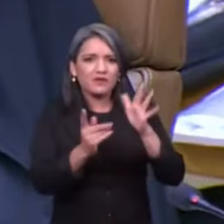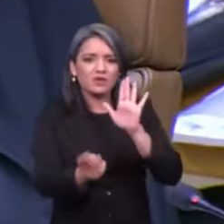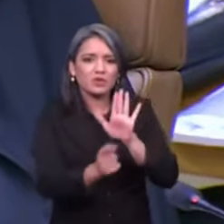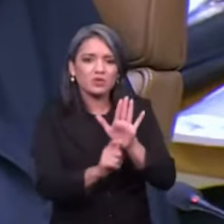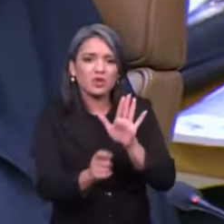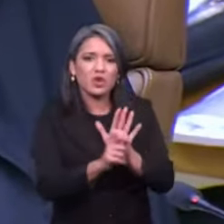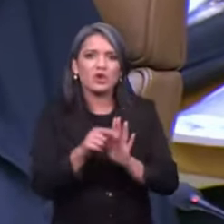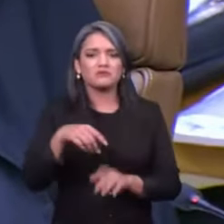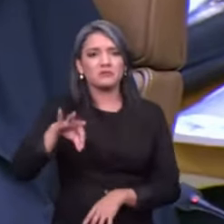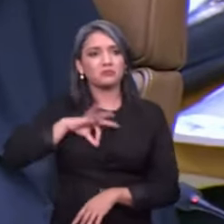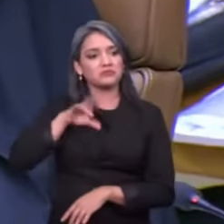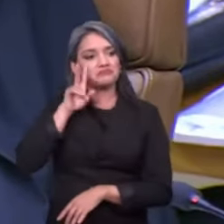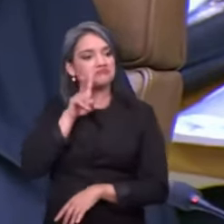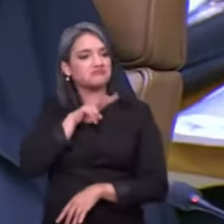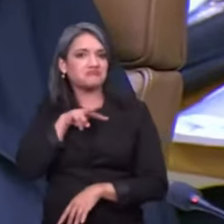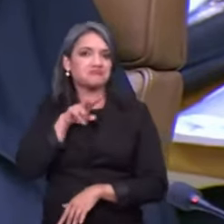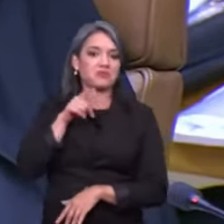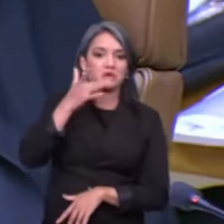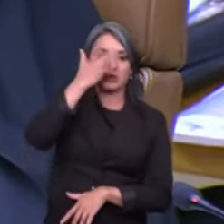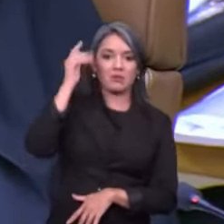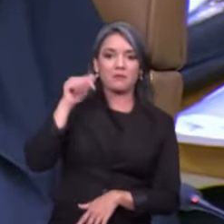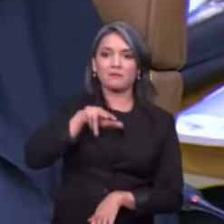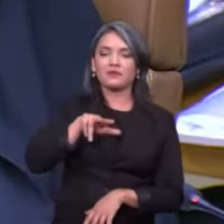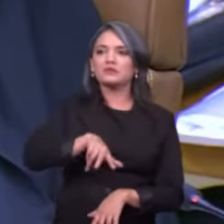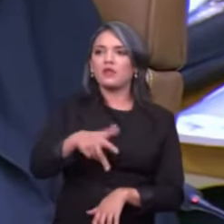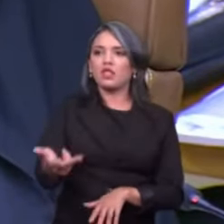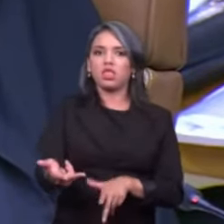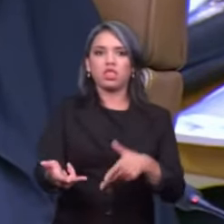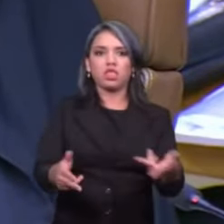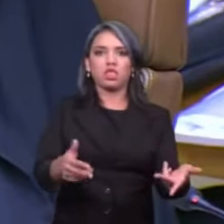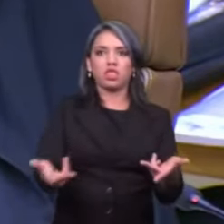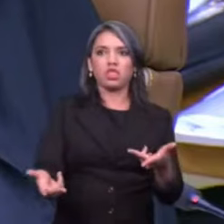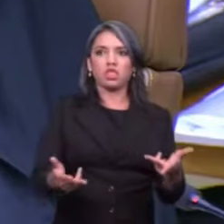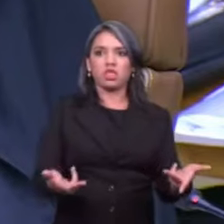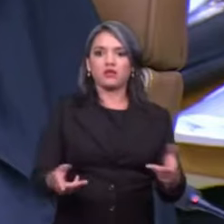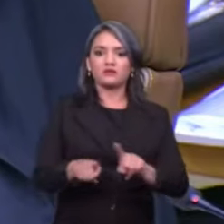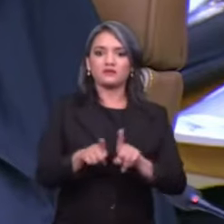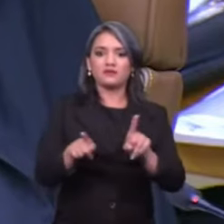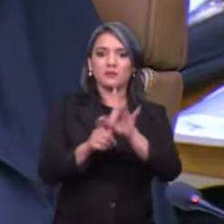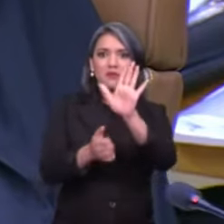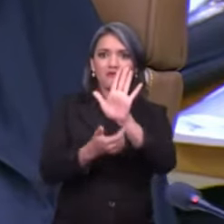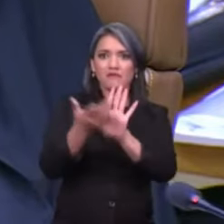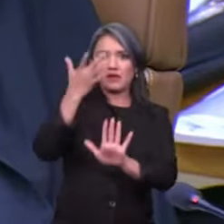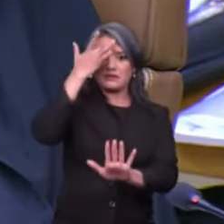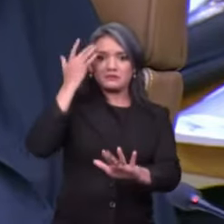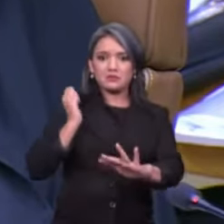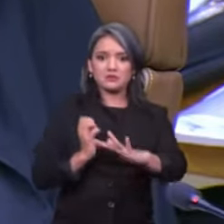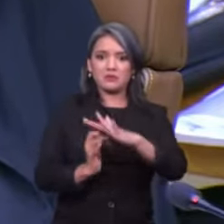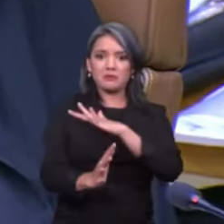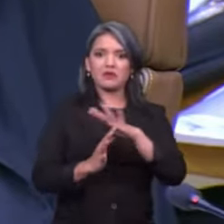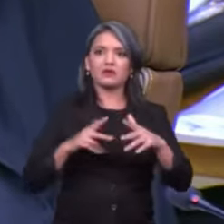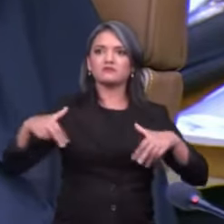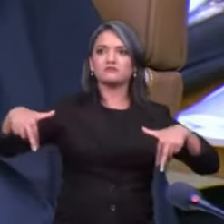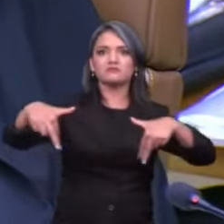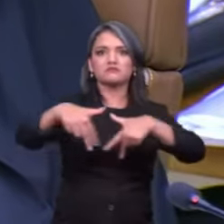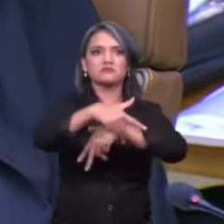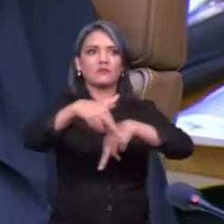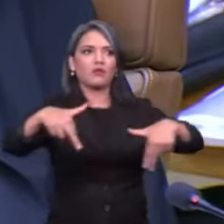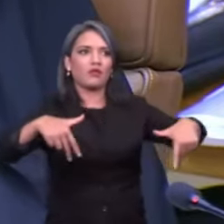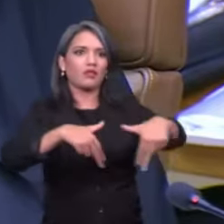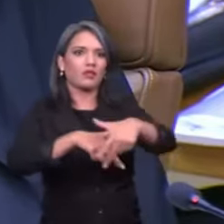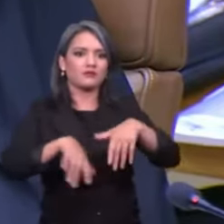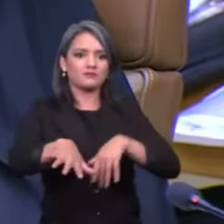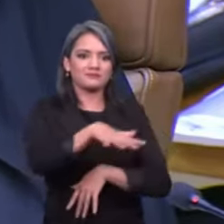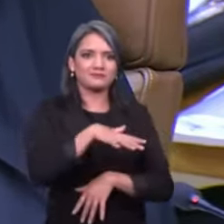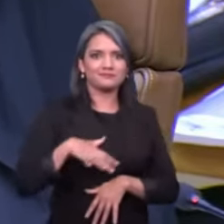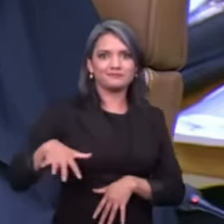dos policiais, pessoas caídas aos cantos nas calçadas e dezenas de migrantes sem rumo vagando pela região. Aponta ainda